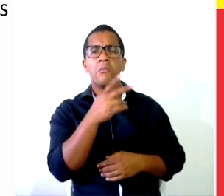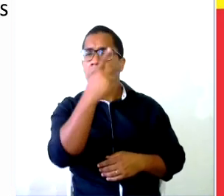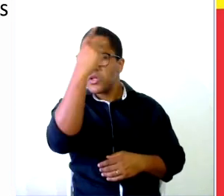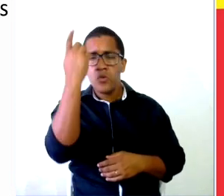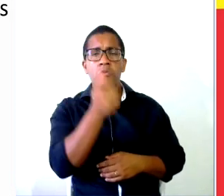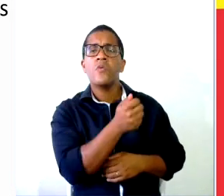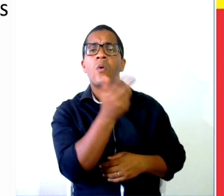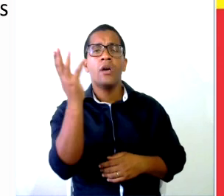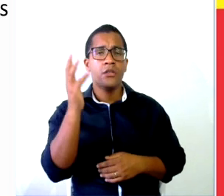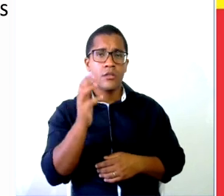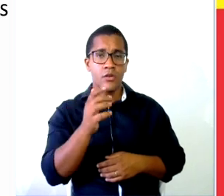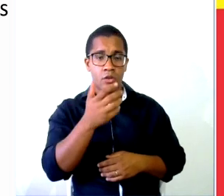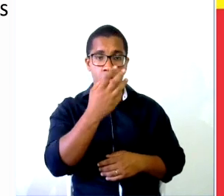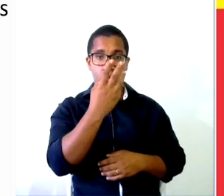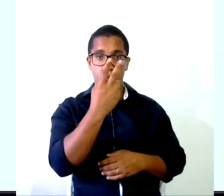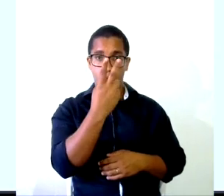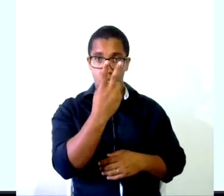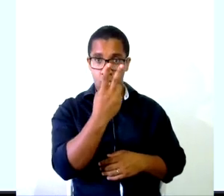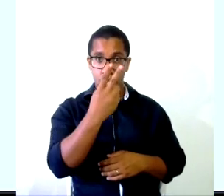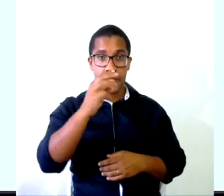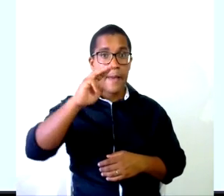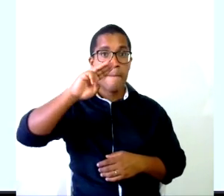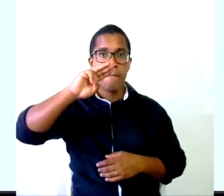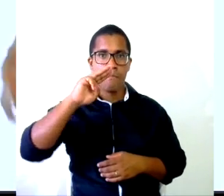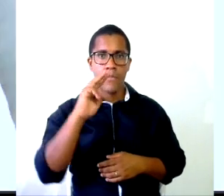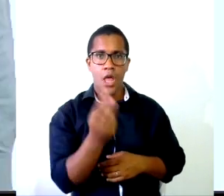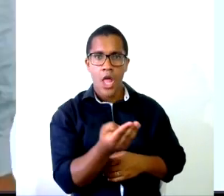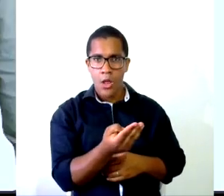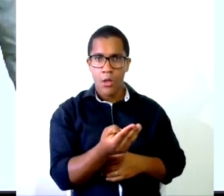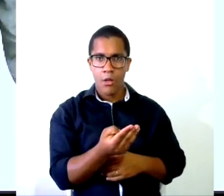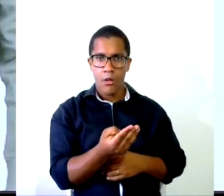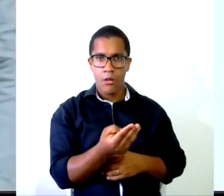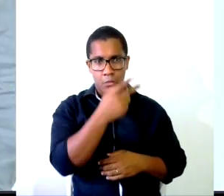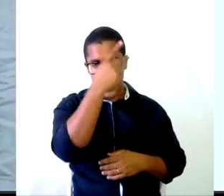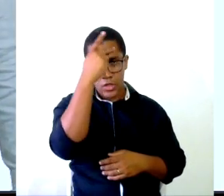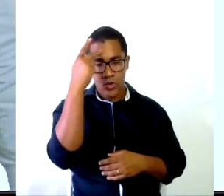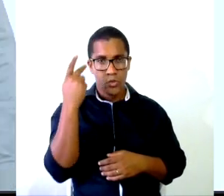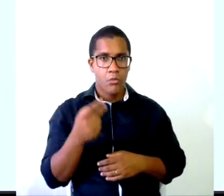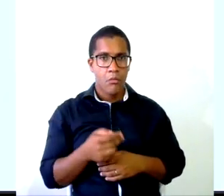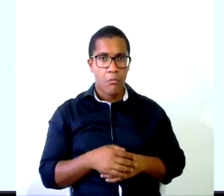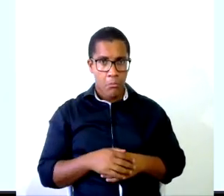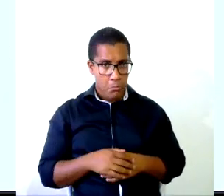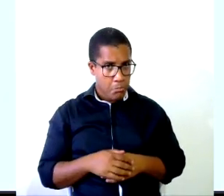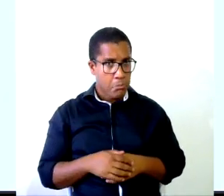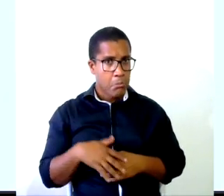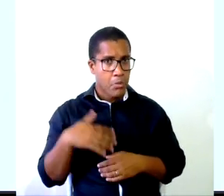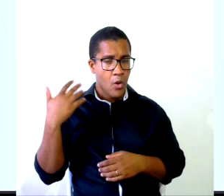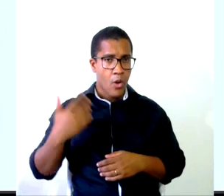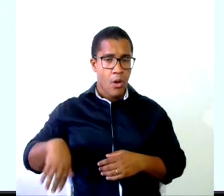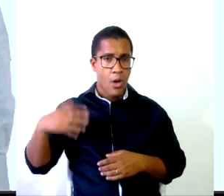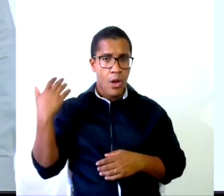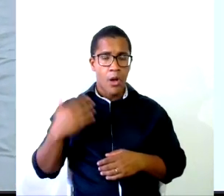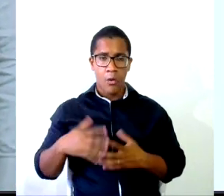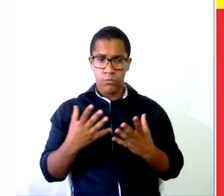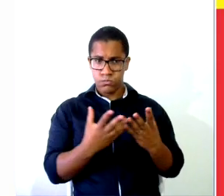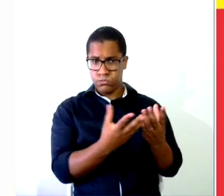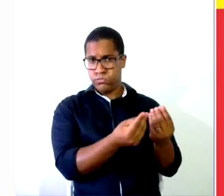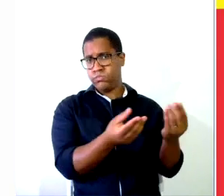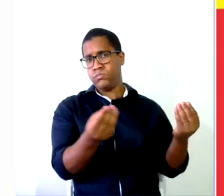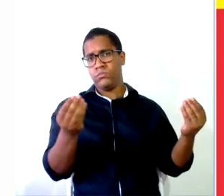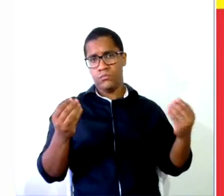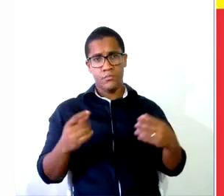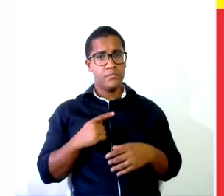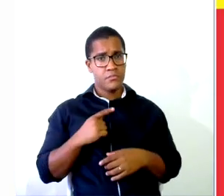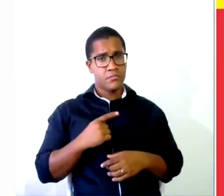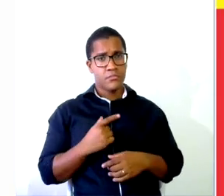milhões de habitantes na época, né? 2 milhões de habitantes fosse escravo.